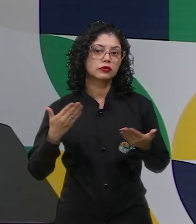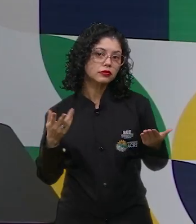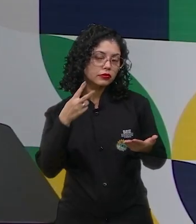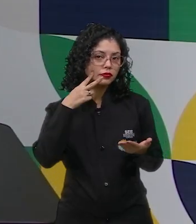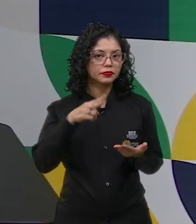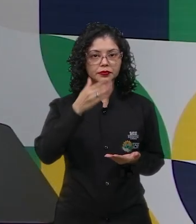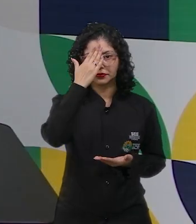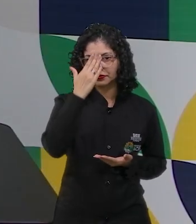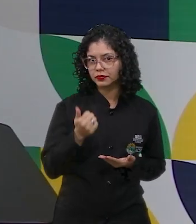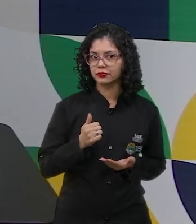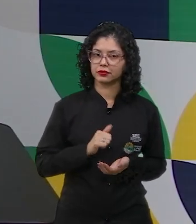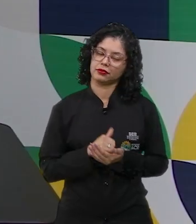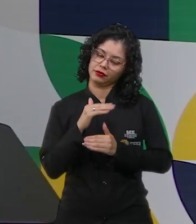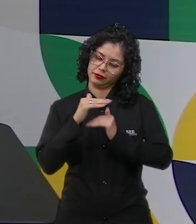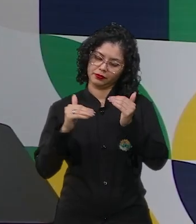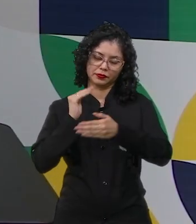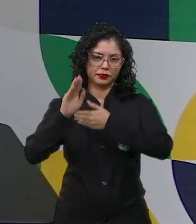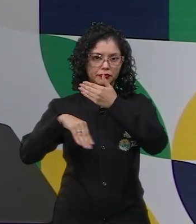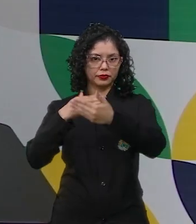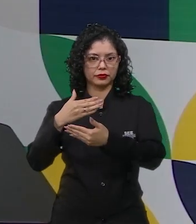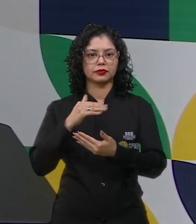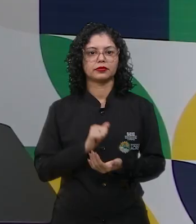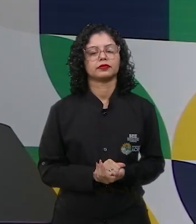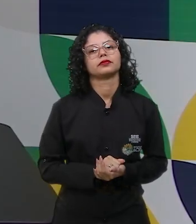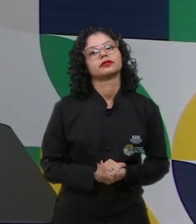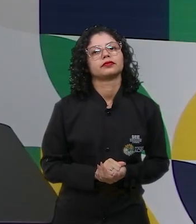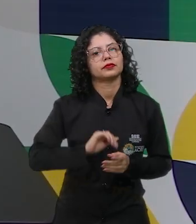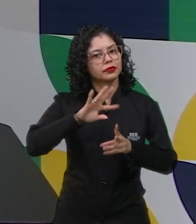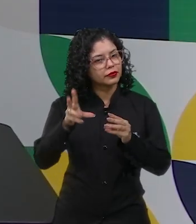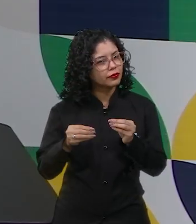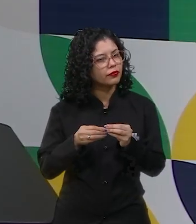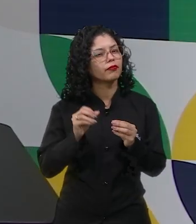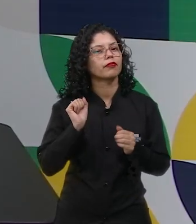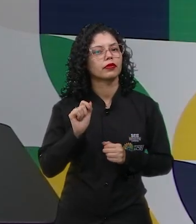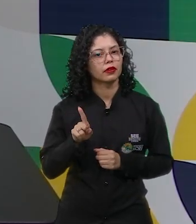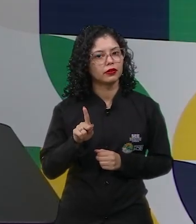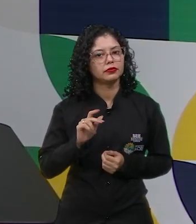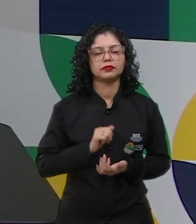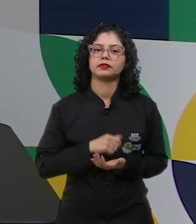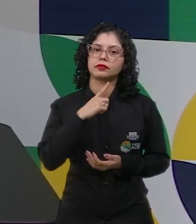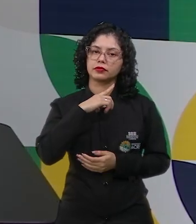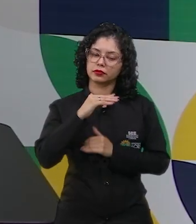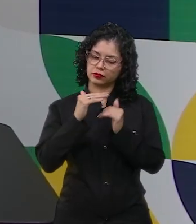Vocês sabiam que era todo esse processo, né, gente? Meio complexo, né? Para que tenha